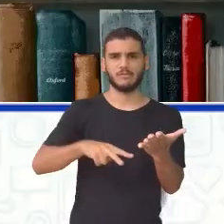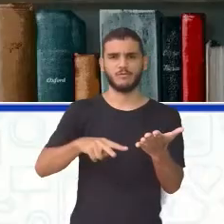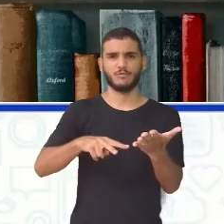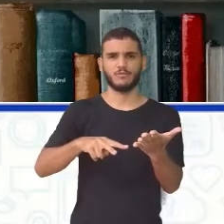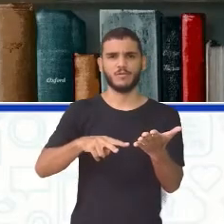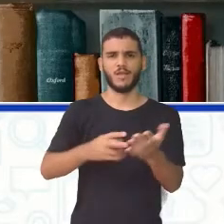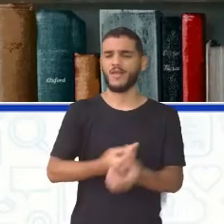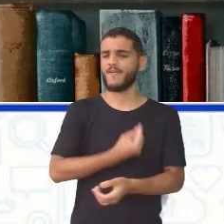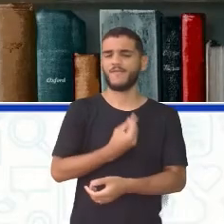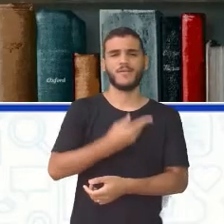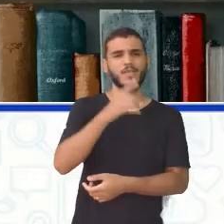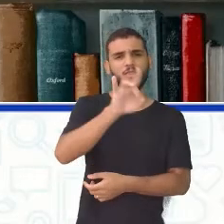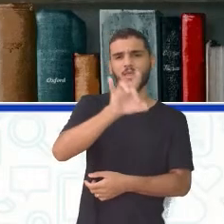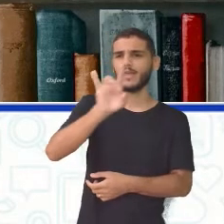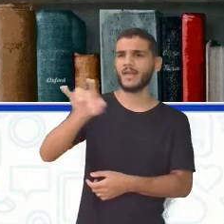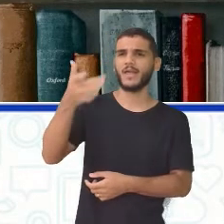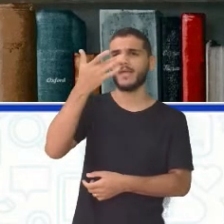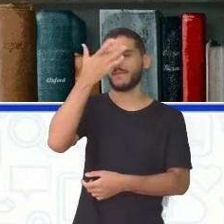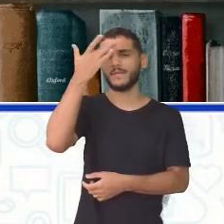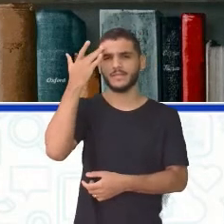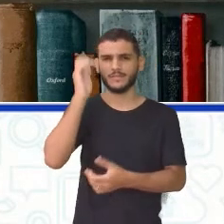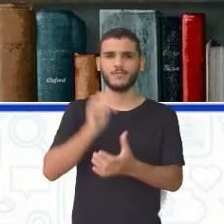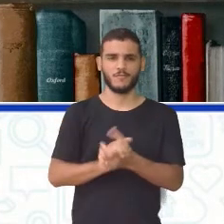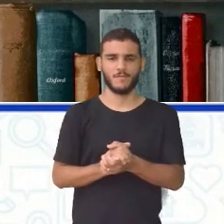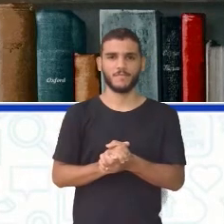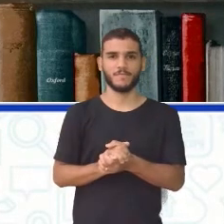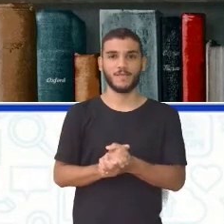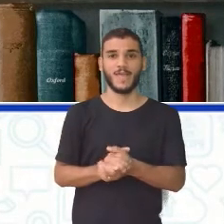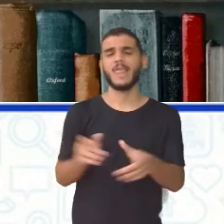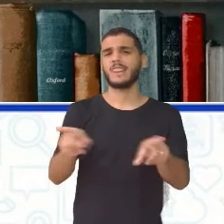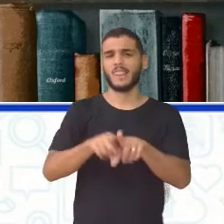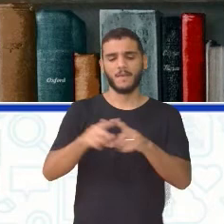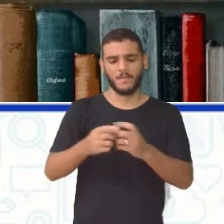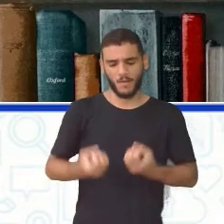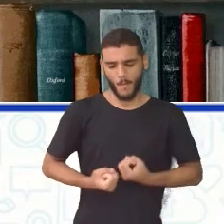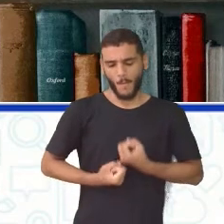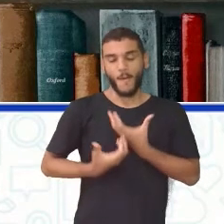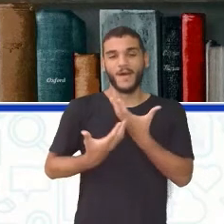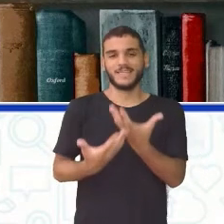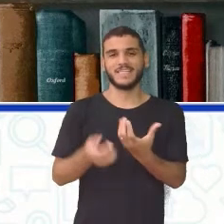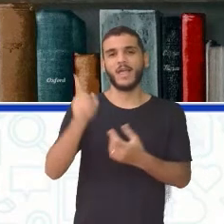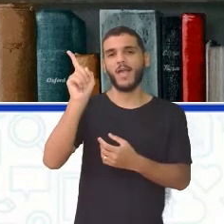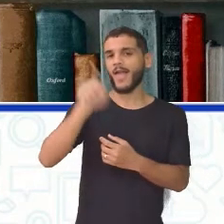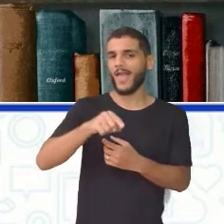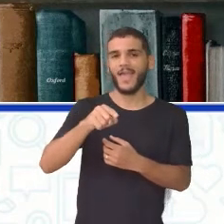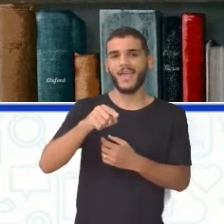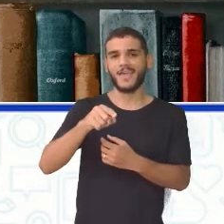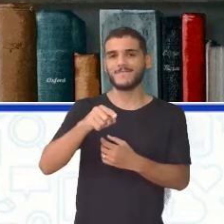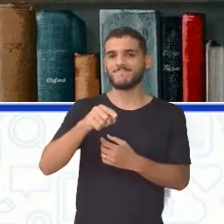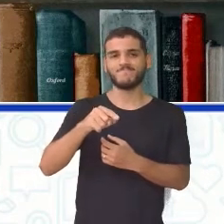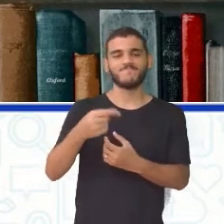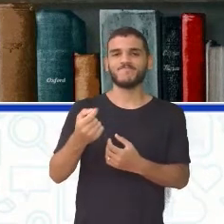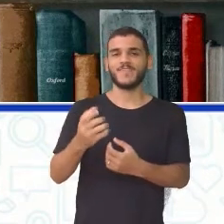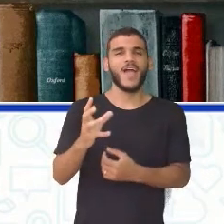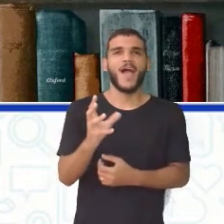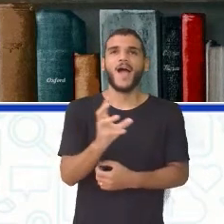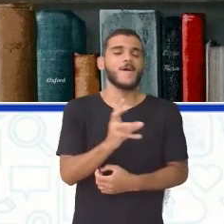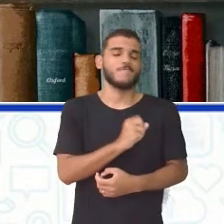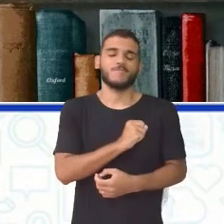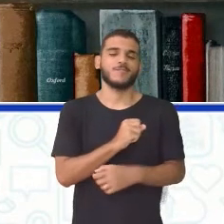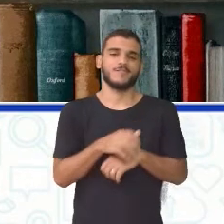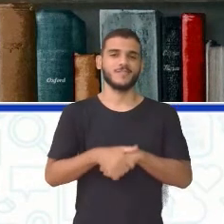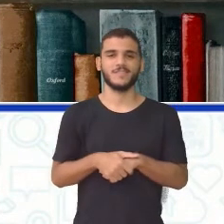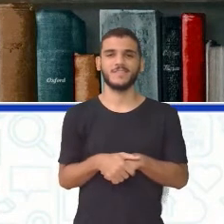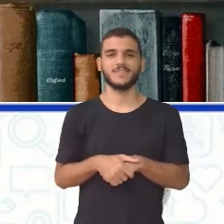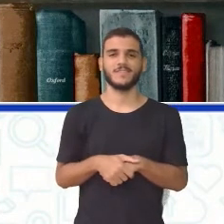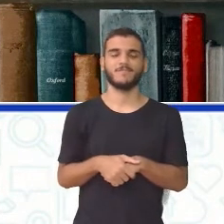o universo da poesia é muito rico e encantador. Como falei, a poesia,